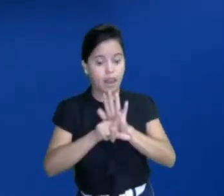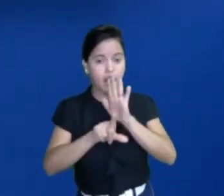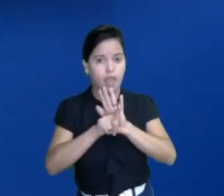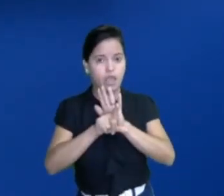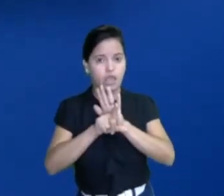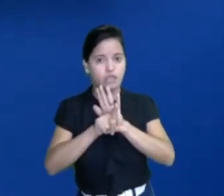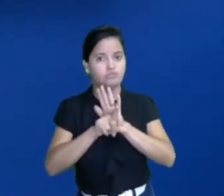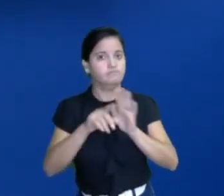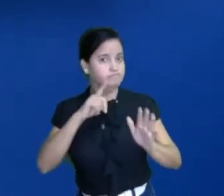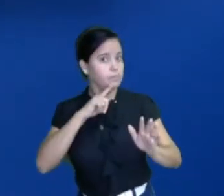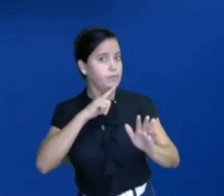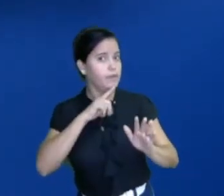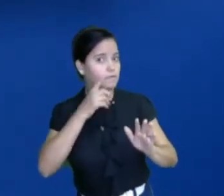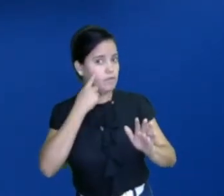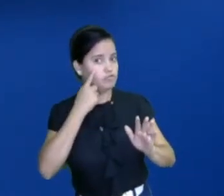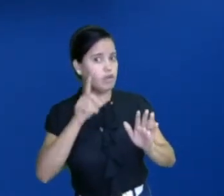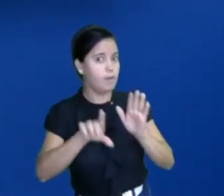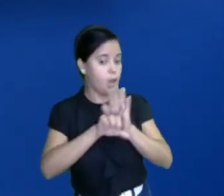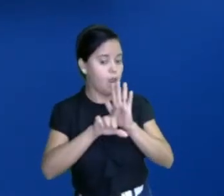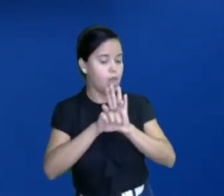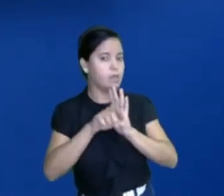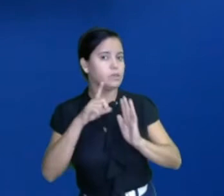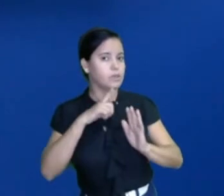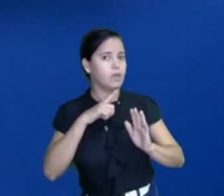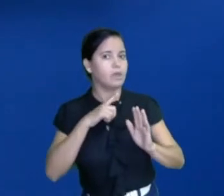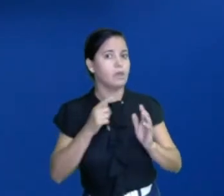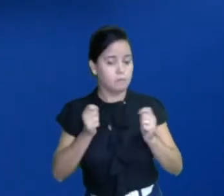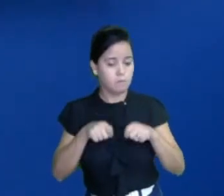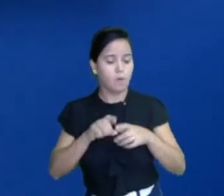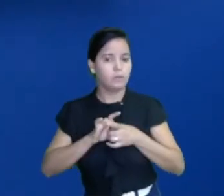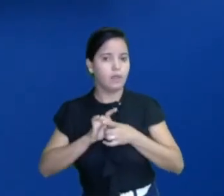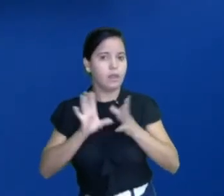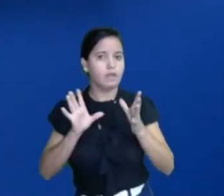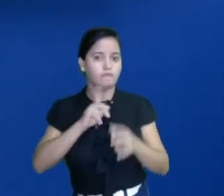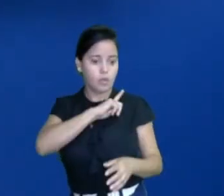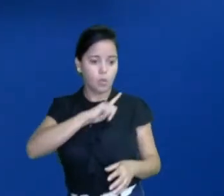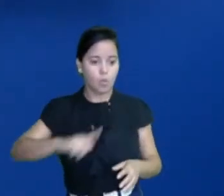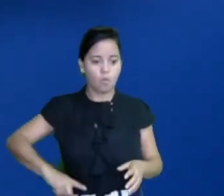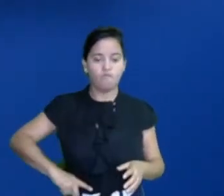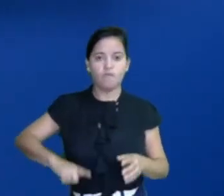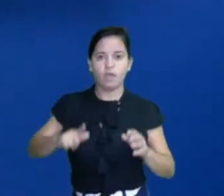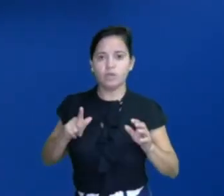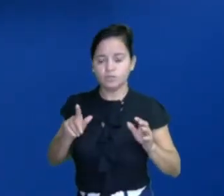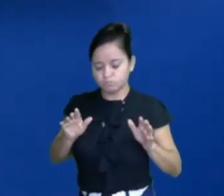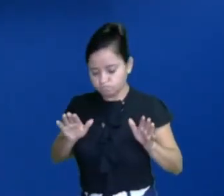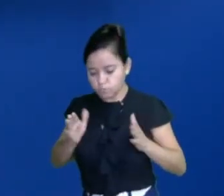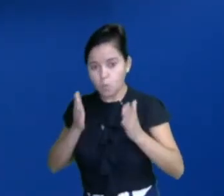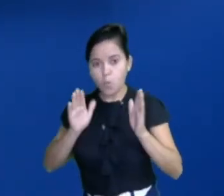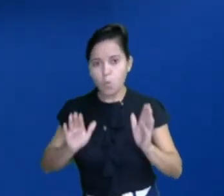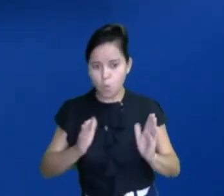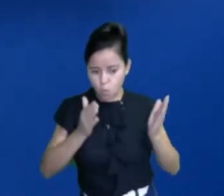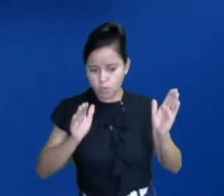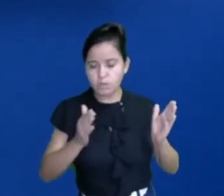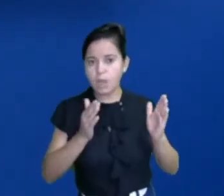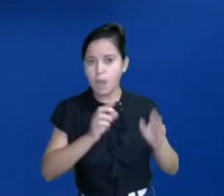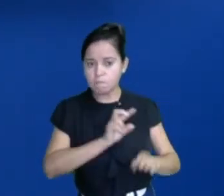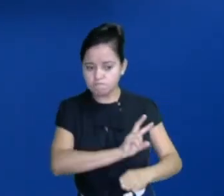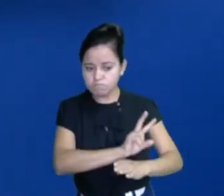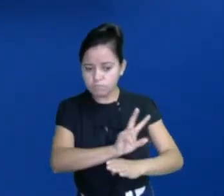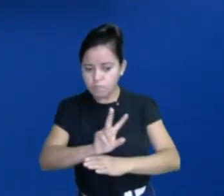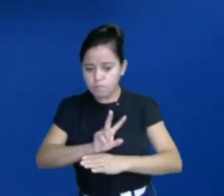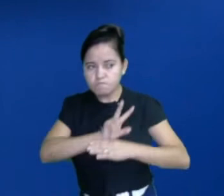leis, olha só, existem leis que permitem o governo zelar pelo patrimônio e impedir